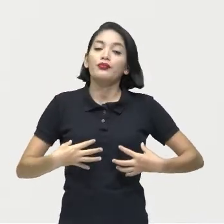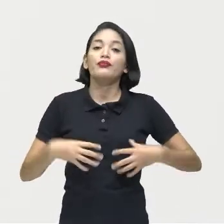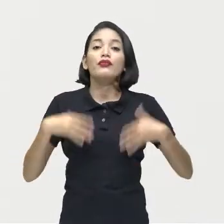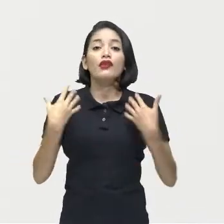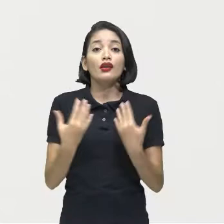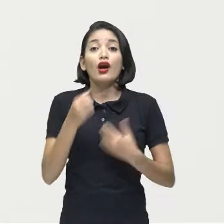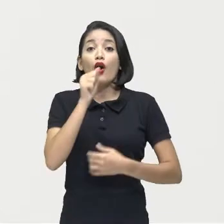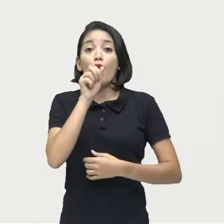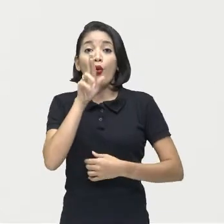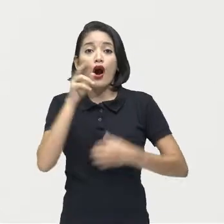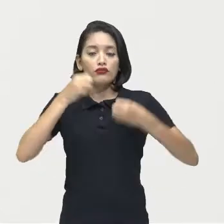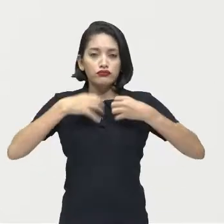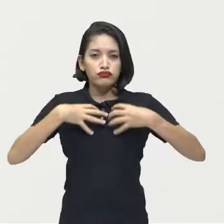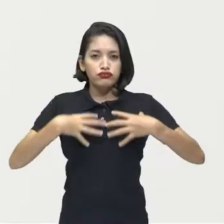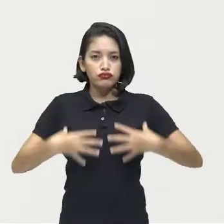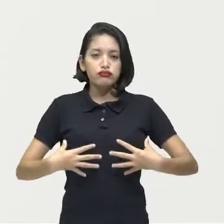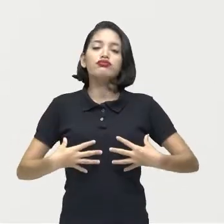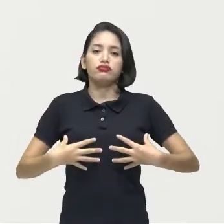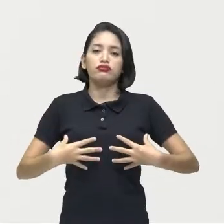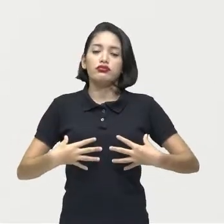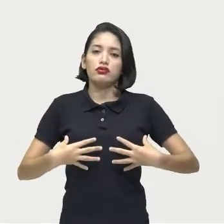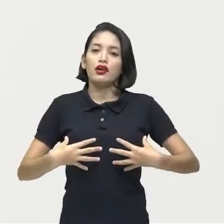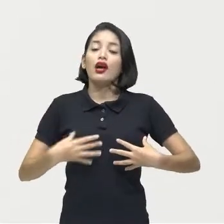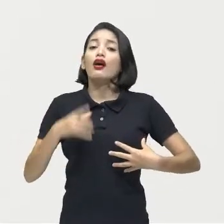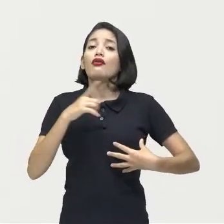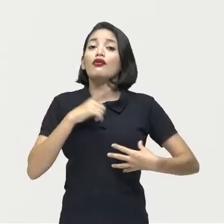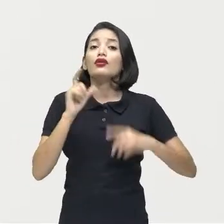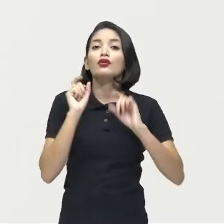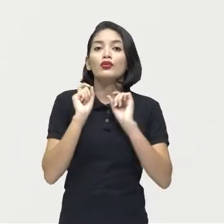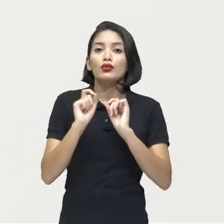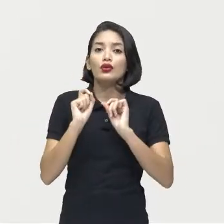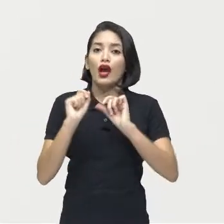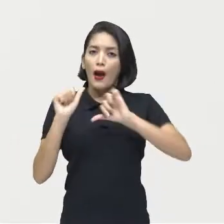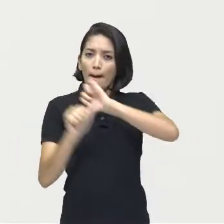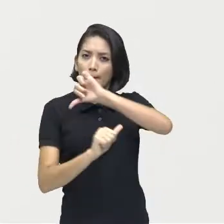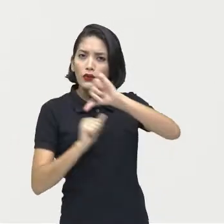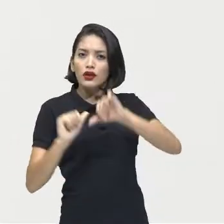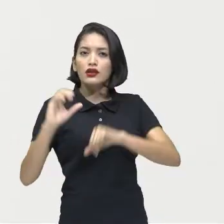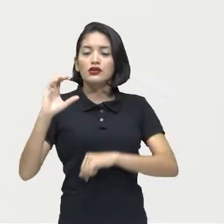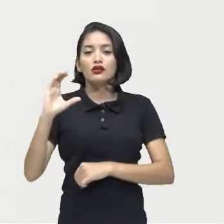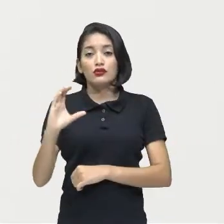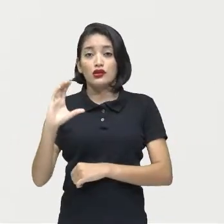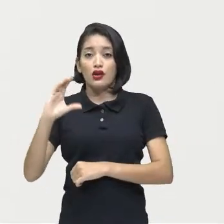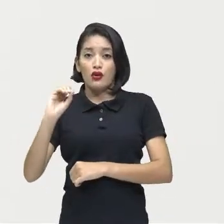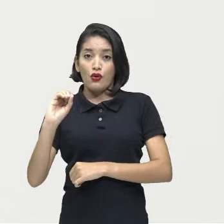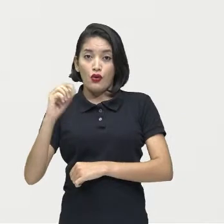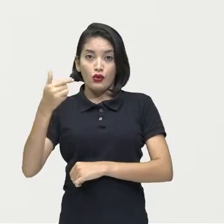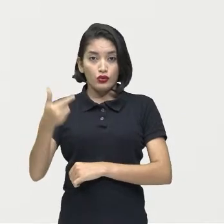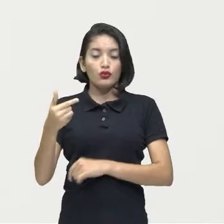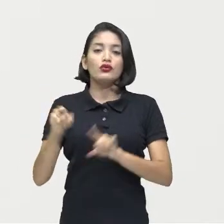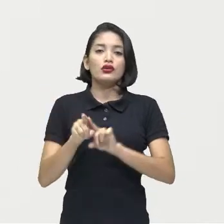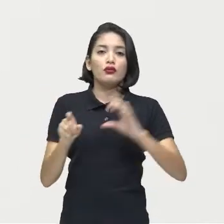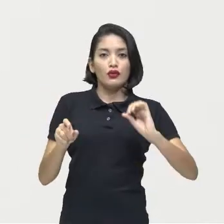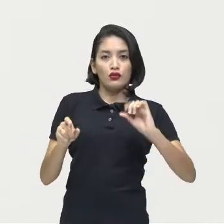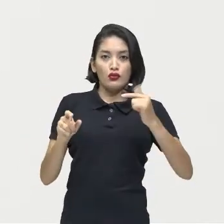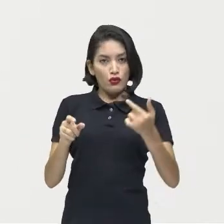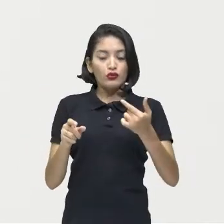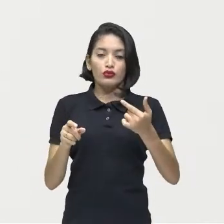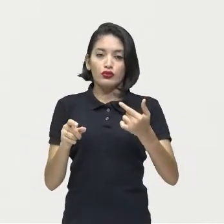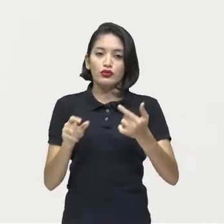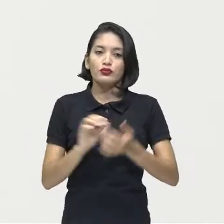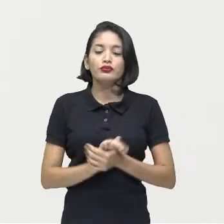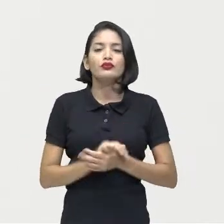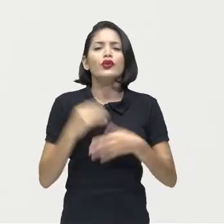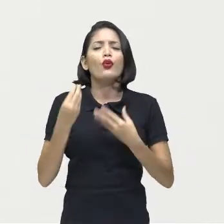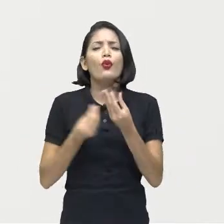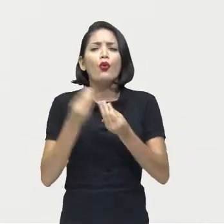chegam lá nos nossos pulmões, ele vai realizar a troca gasosa, que a gente vai observar com mais detalhes. No caso